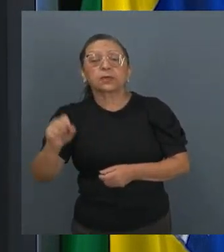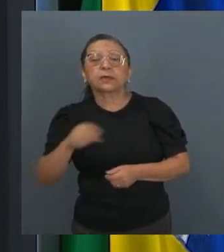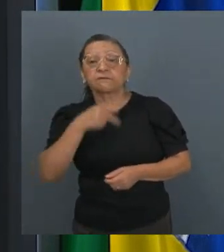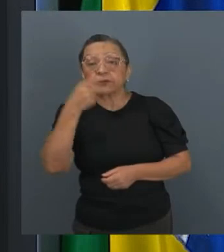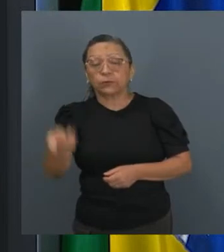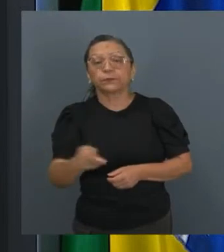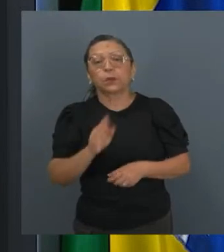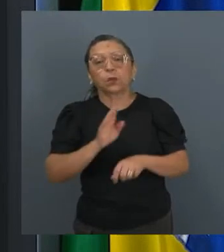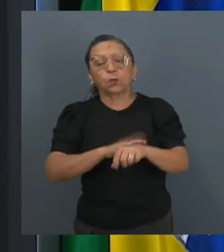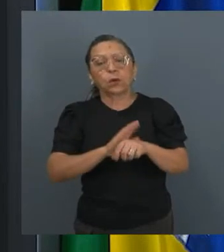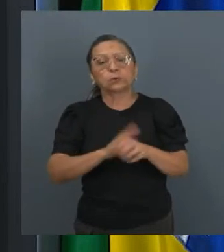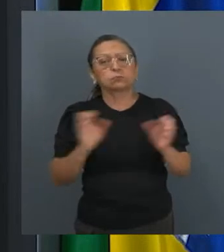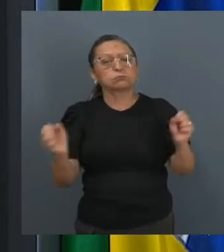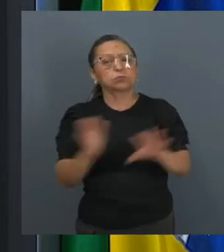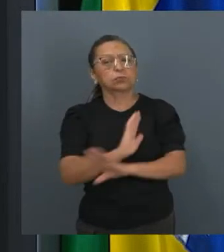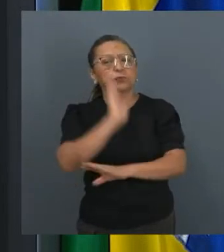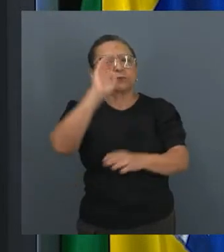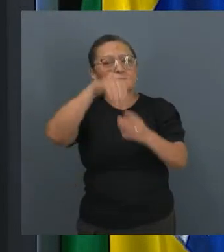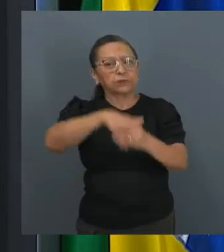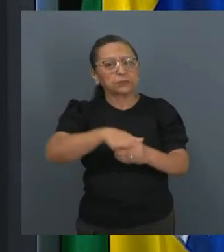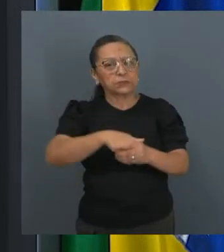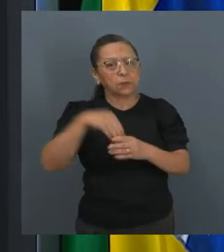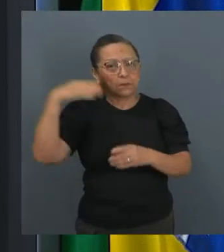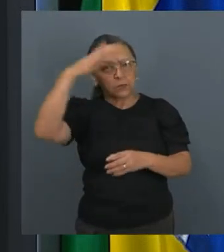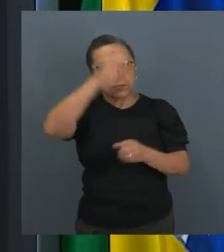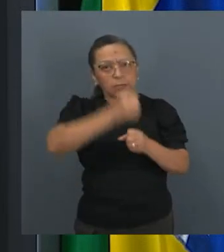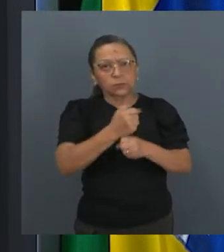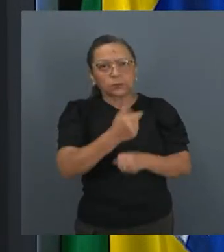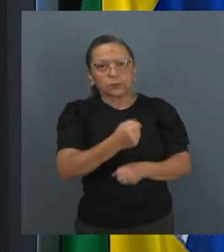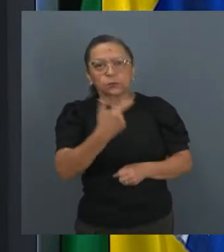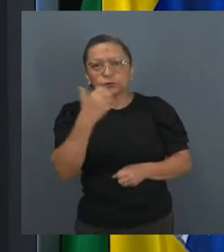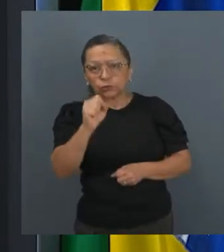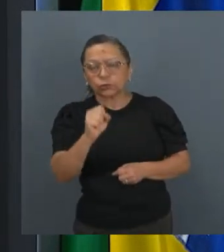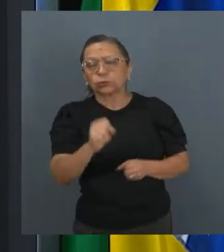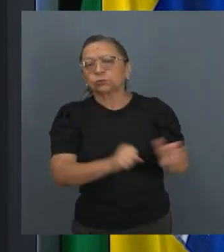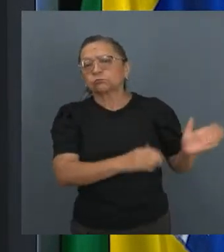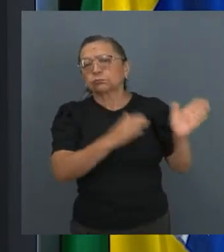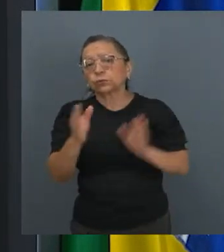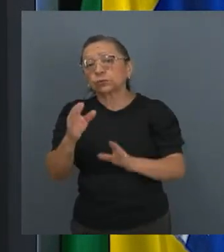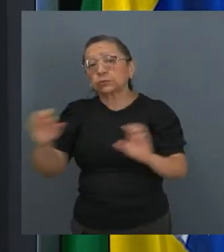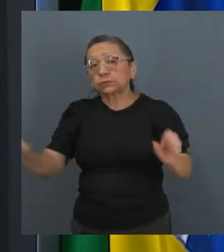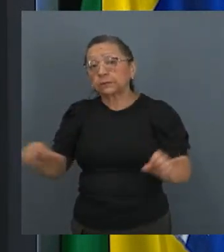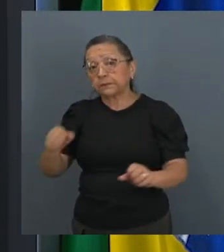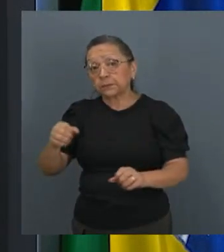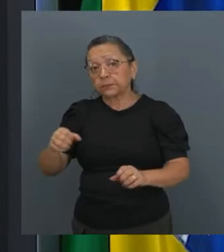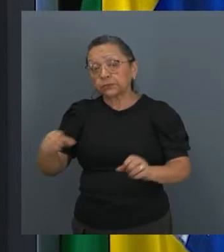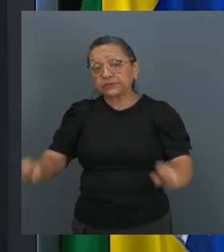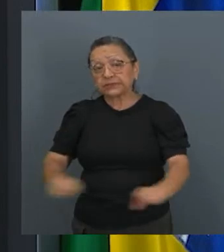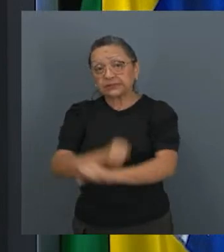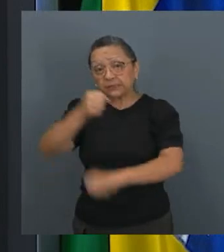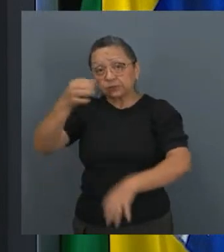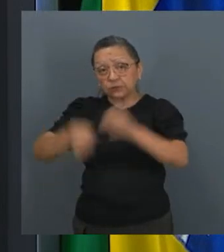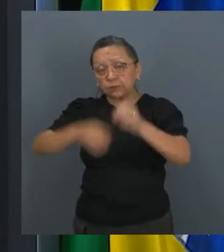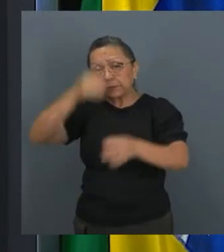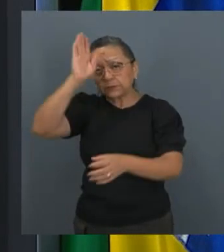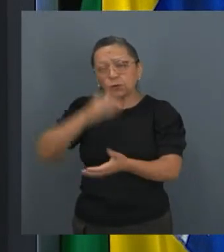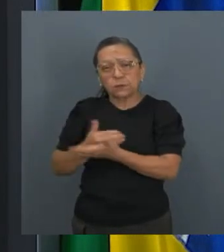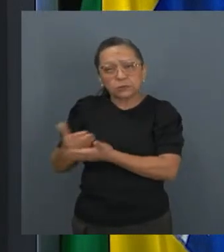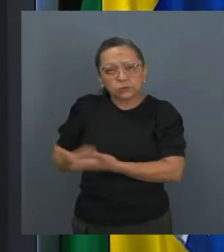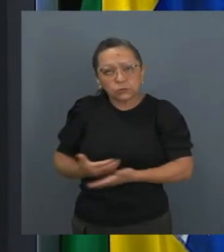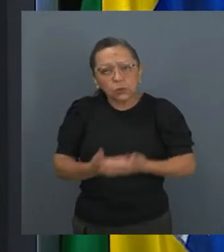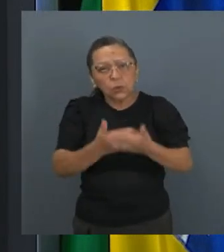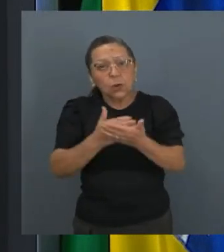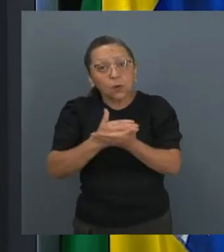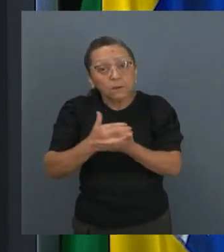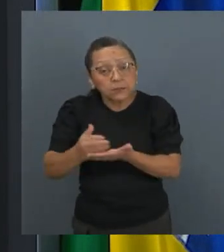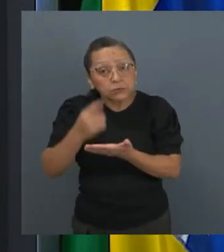a eleição de Bolsonaro em 2018, o sistema judicial brasileiro começou a ser instrumentalizado